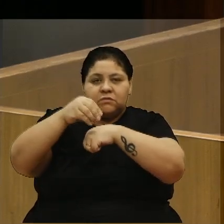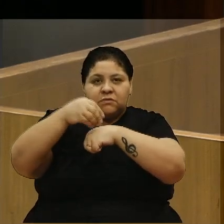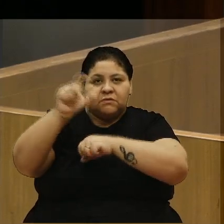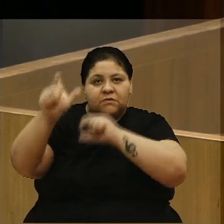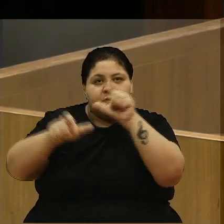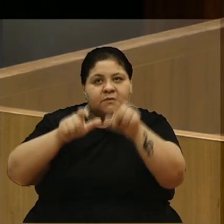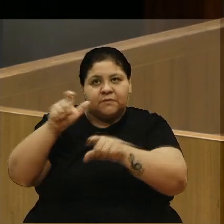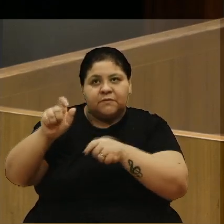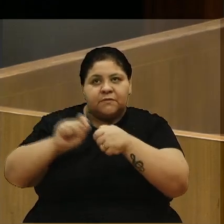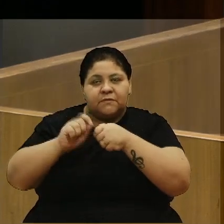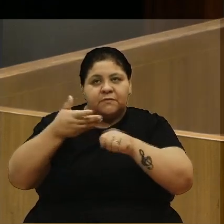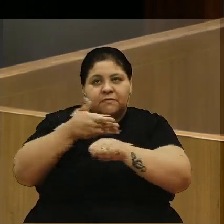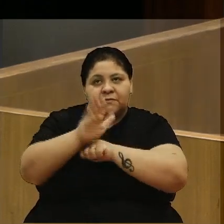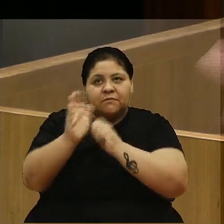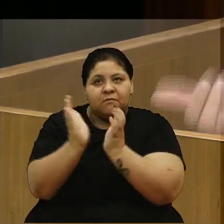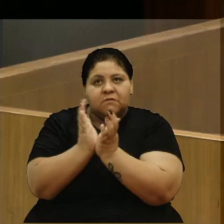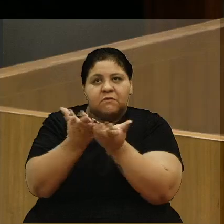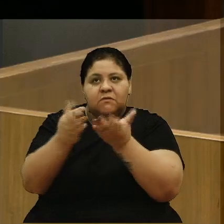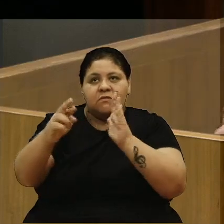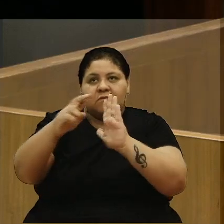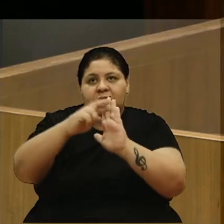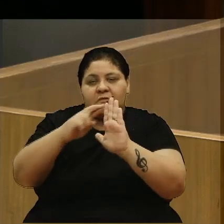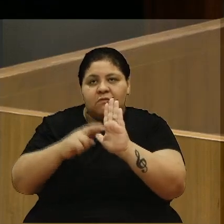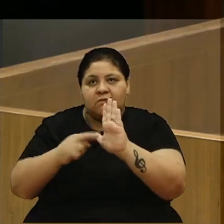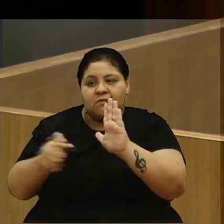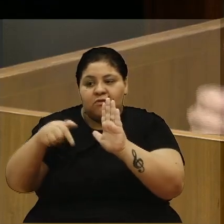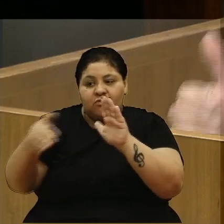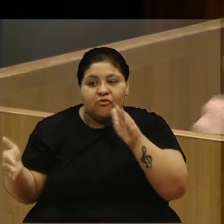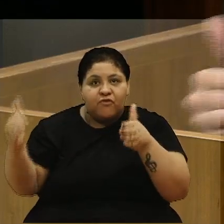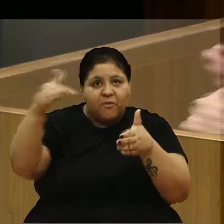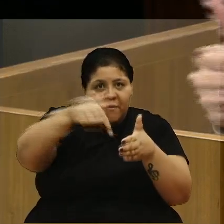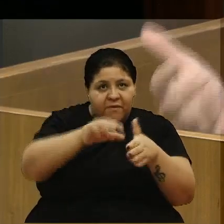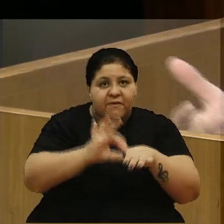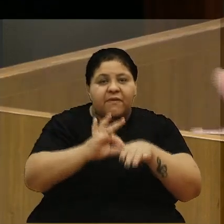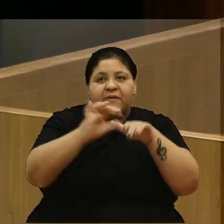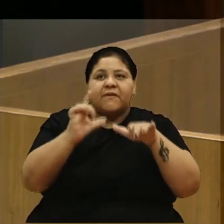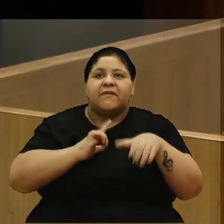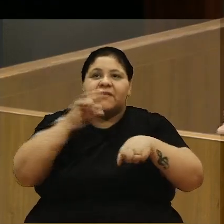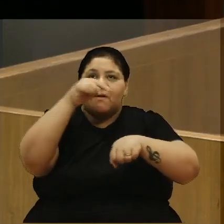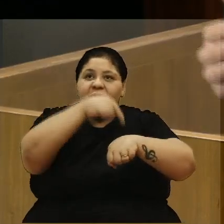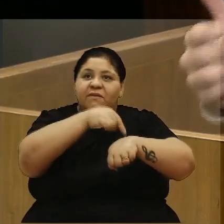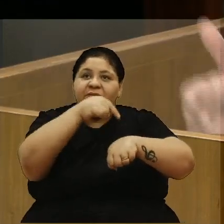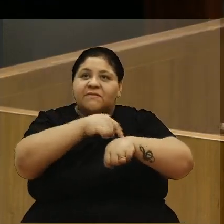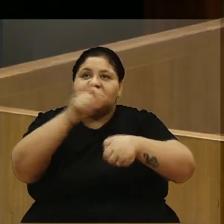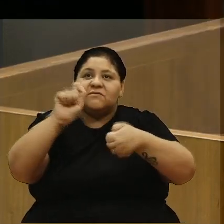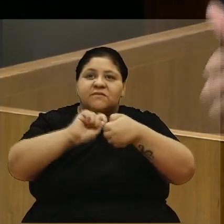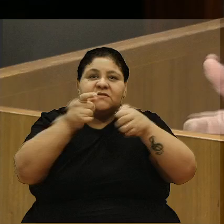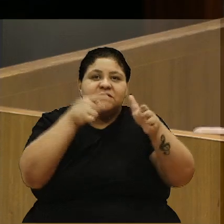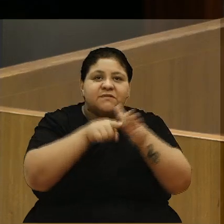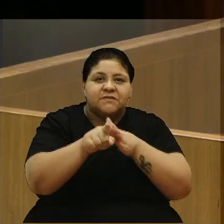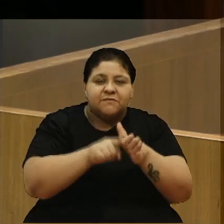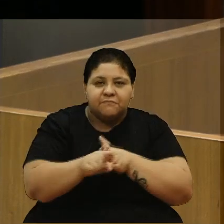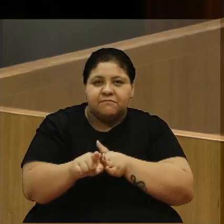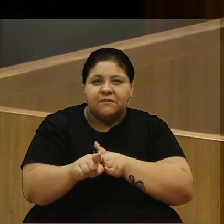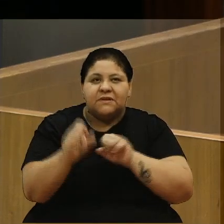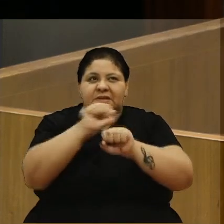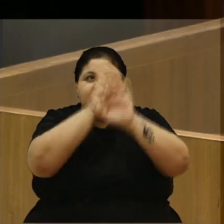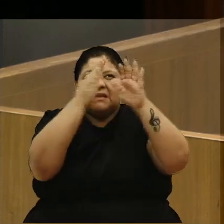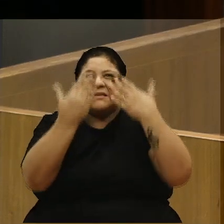pessoas que farão parte da comissão do regimento, para que quando venha uma autoridade, nós tenhamos tempo, né, de fazer perguntas,